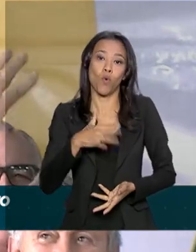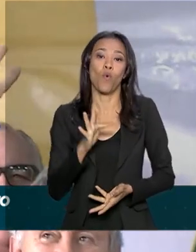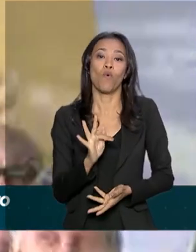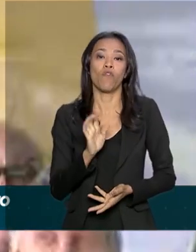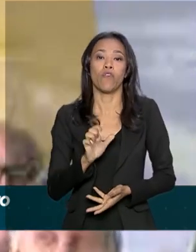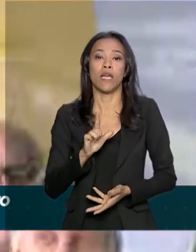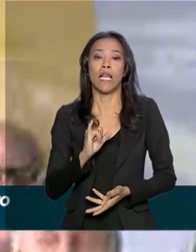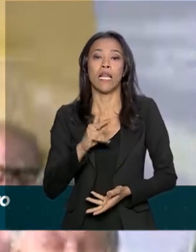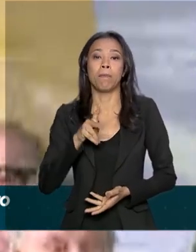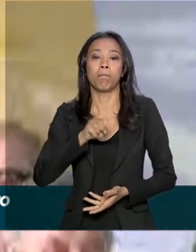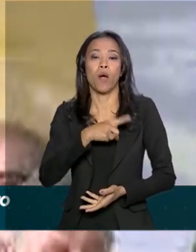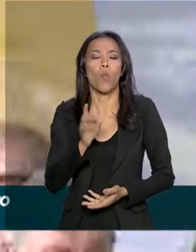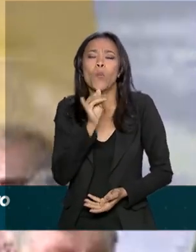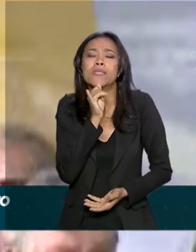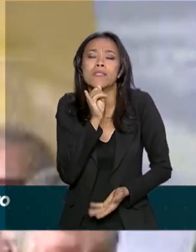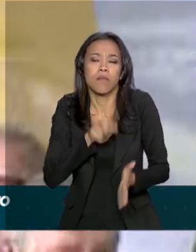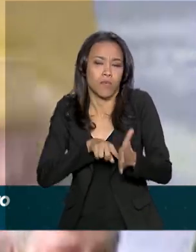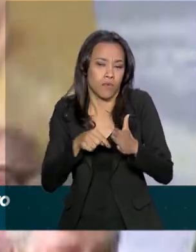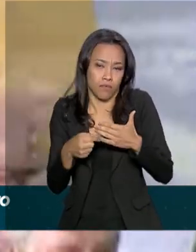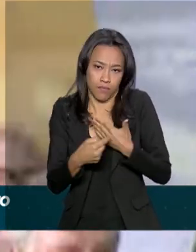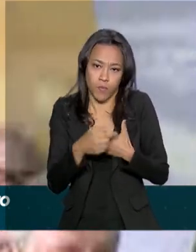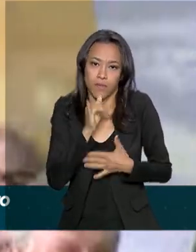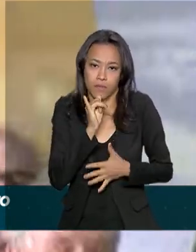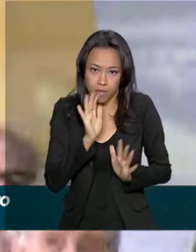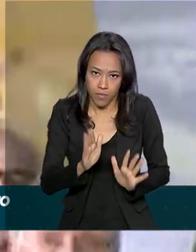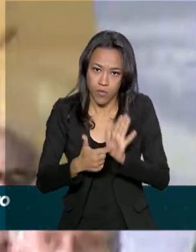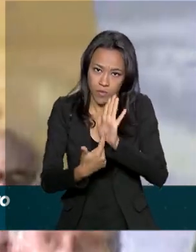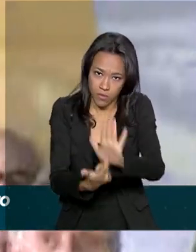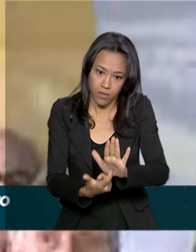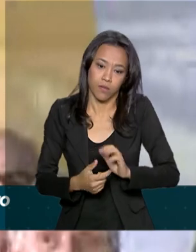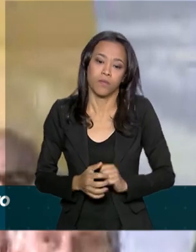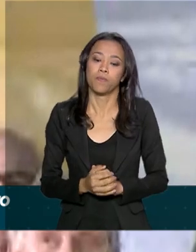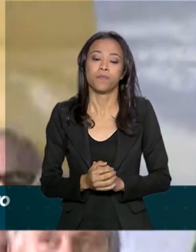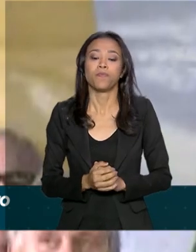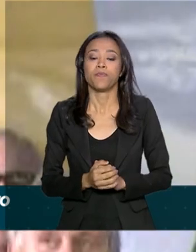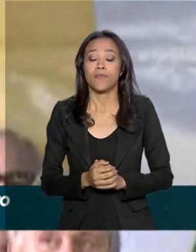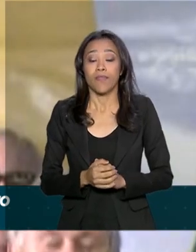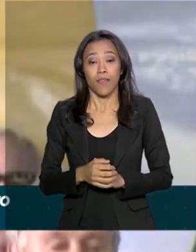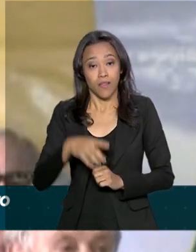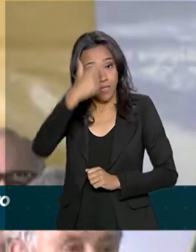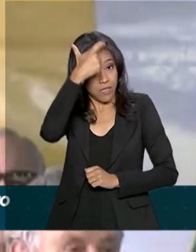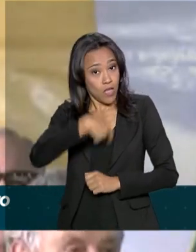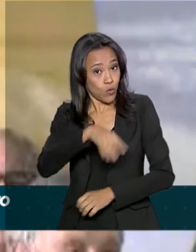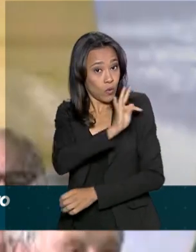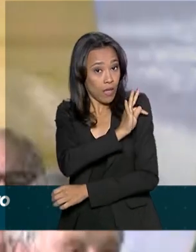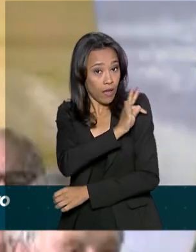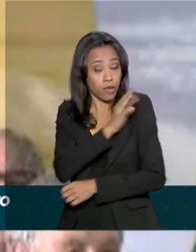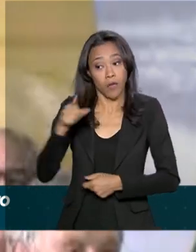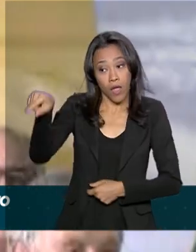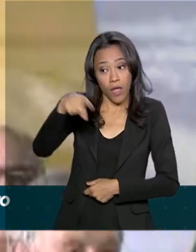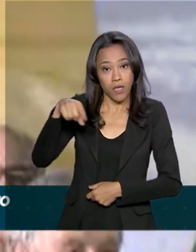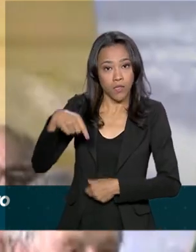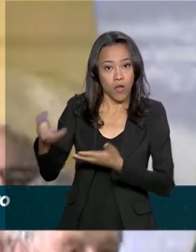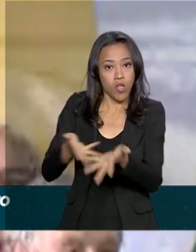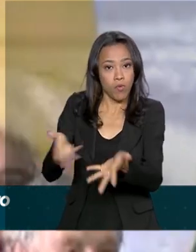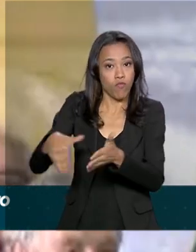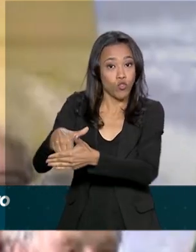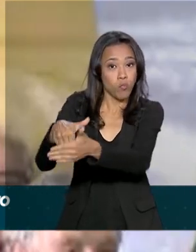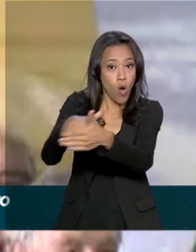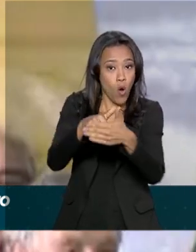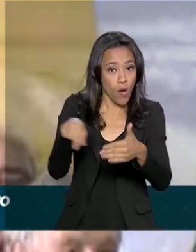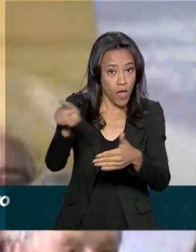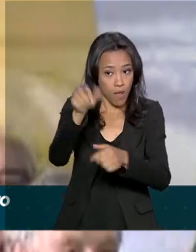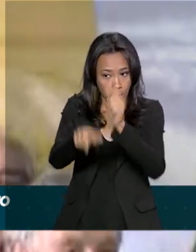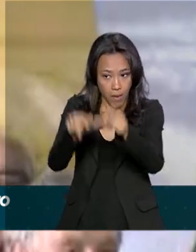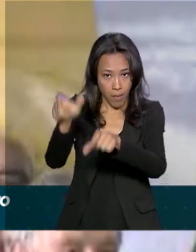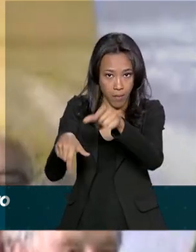quem joga a bola são eles aí. A 116 nasce no Ceará, é isso? Ou nasce aqui no Rio Grande do Sul e morre lá, ou